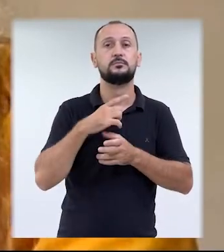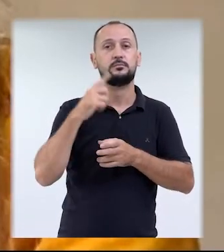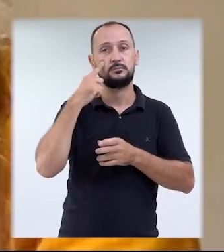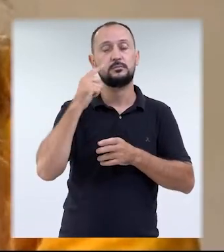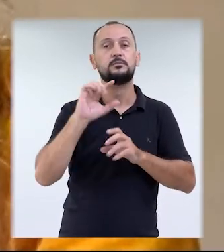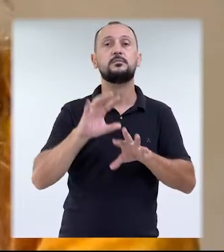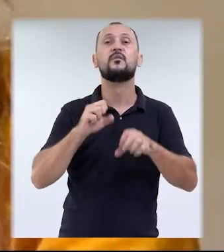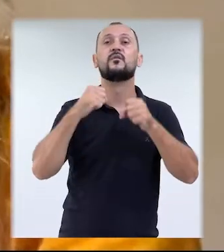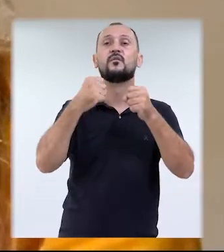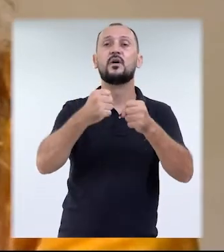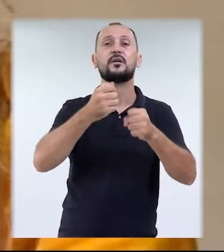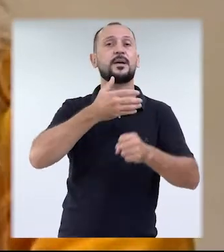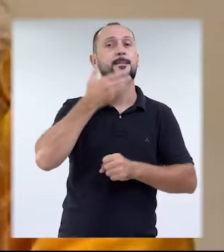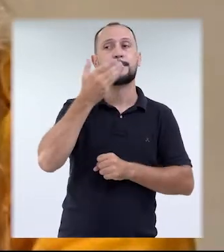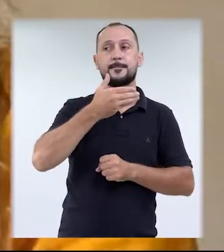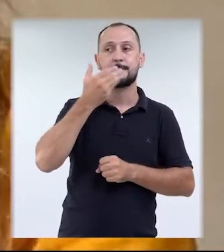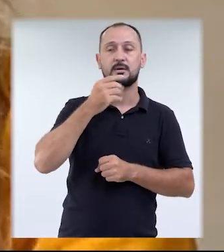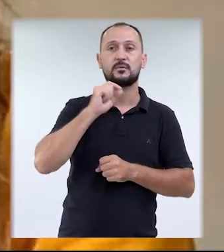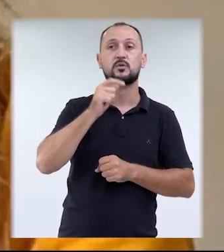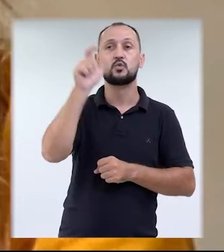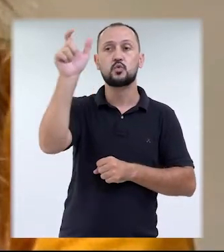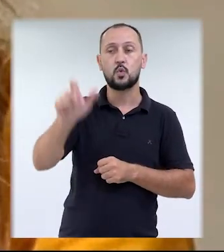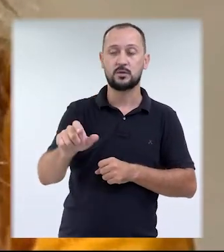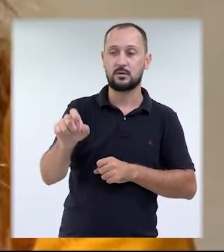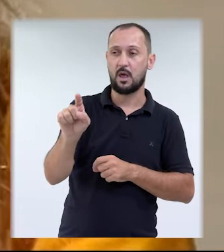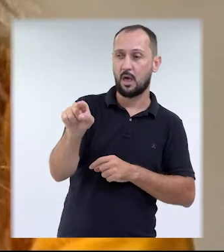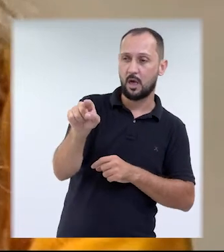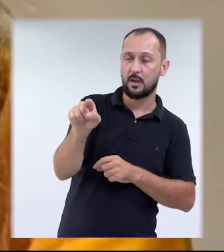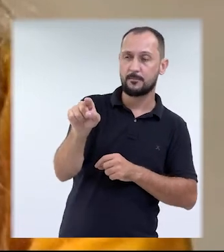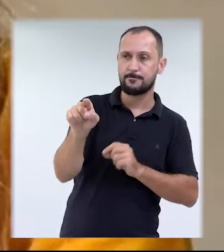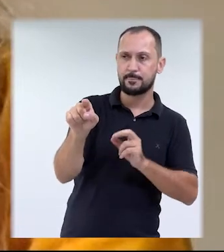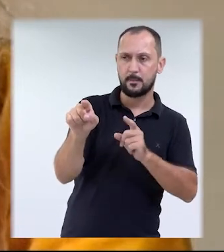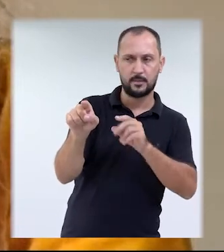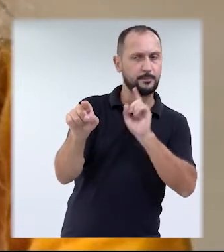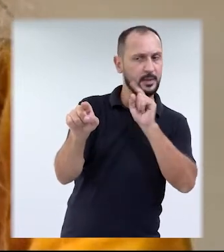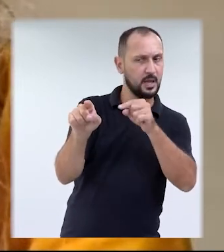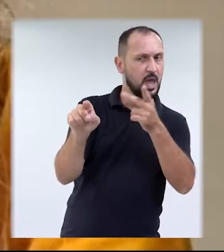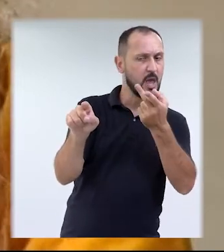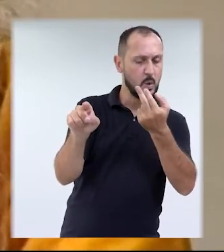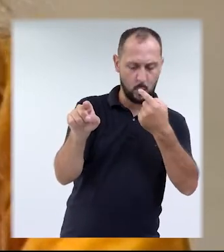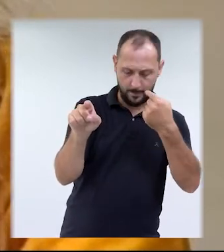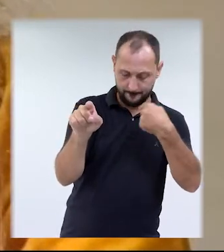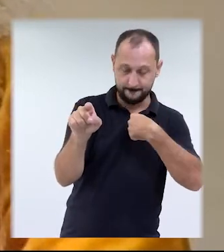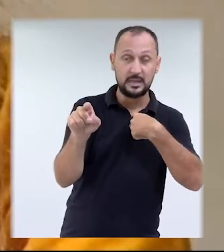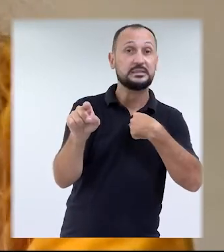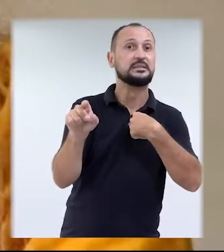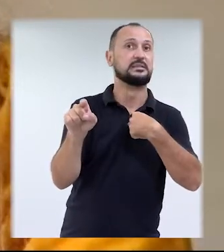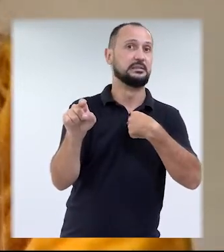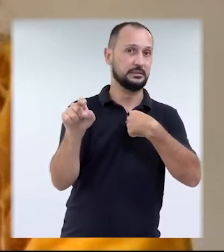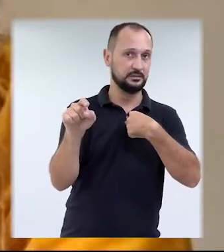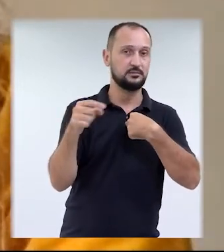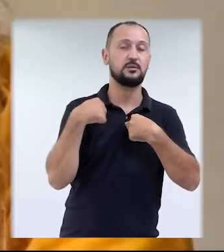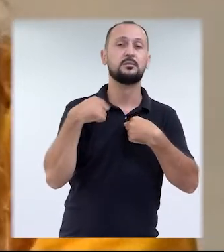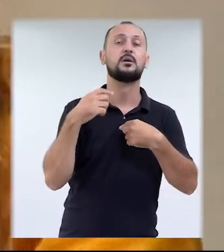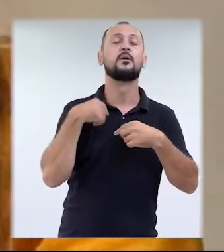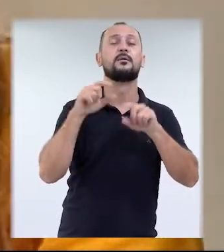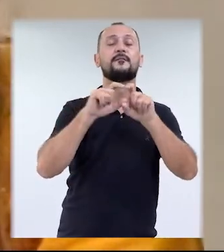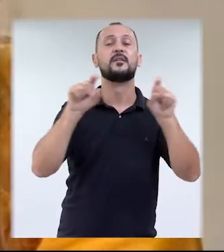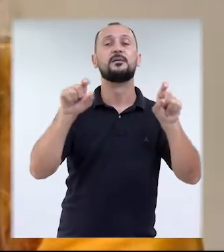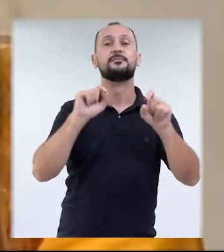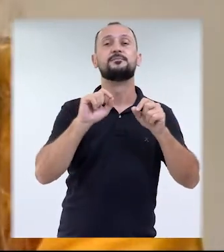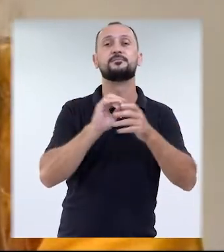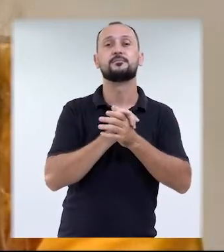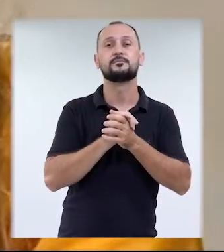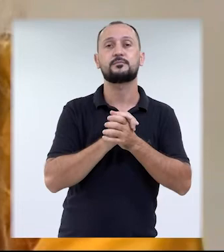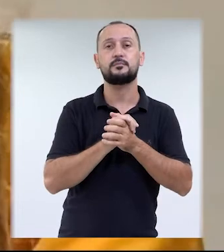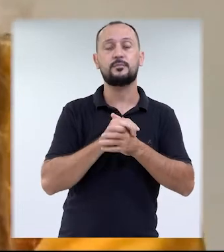olhar para as coisas que ficam mais fácil a gente olhar no outro, né, e não reconhecer na gente. Diz que tem um ditado que eu gosto sempre